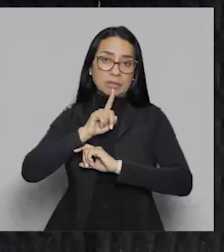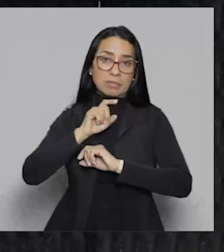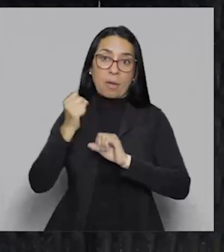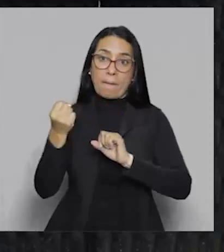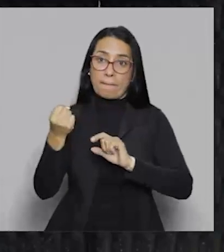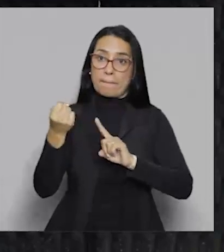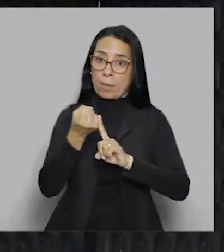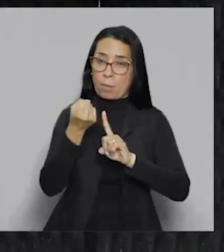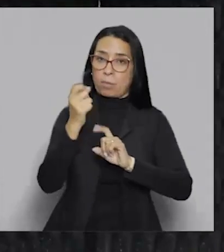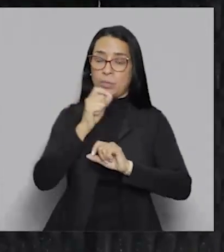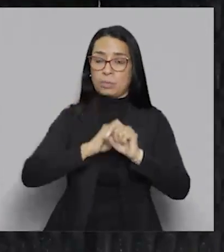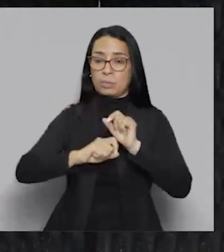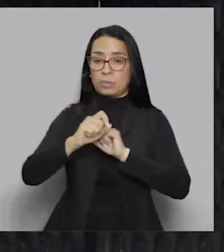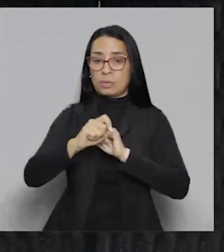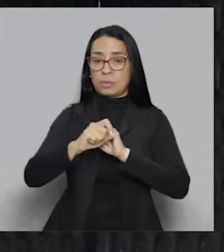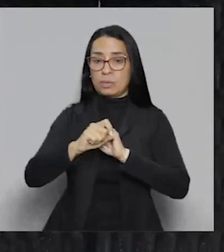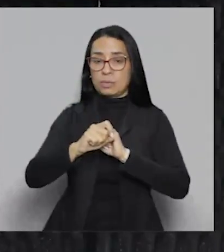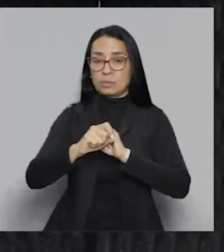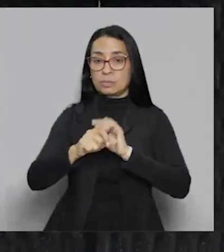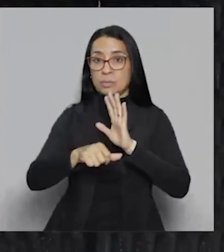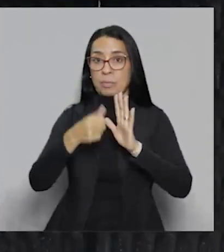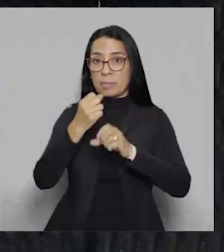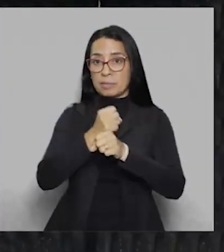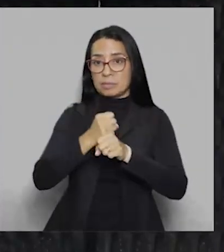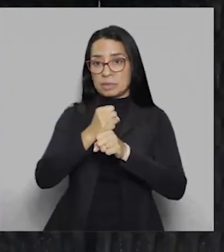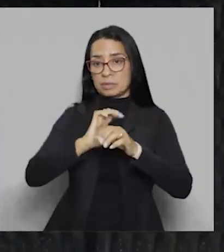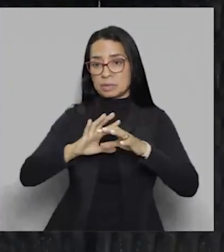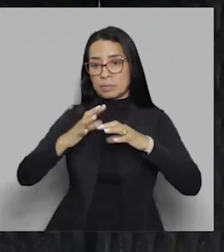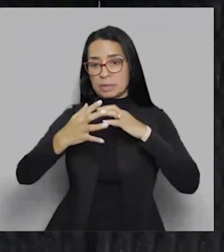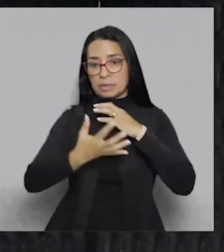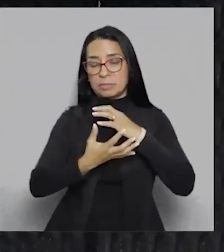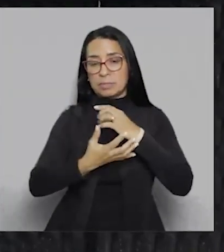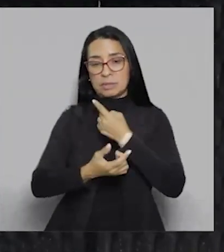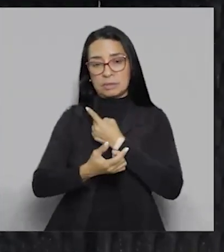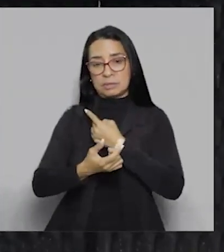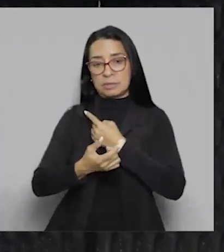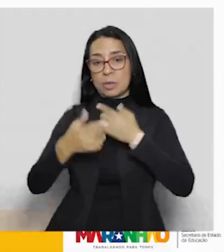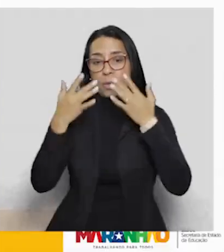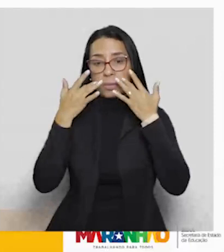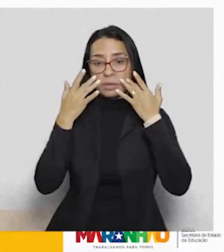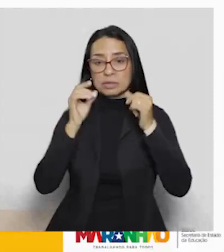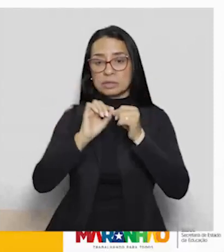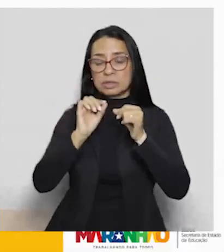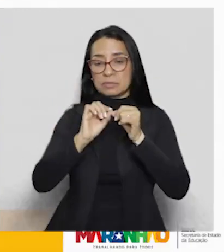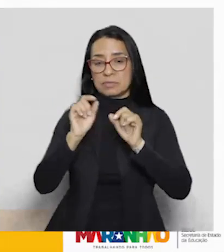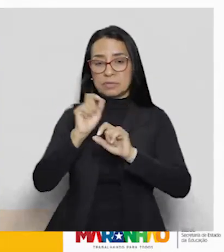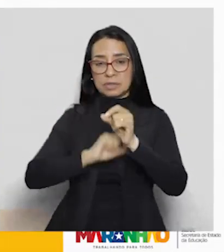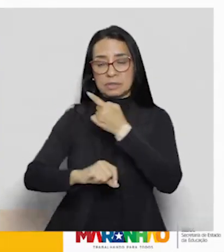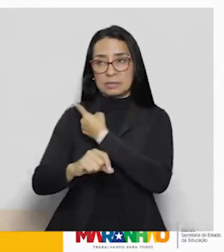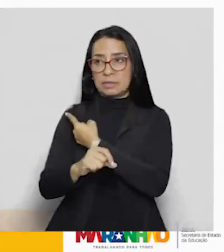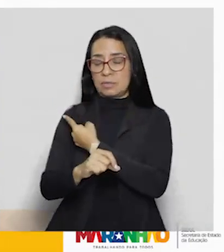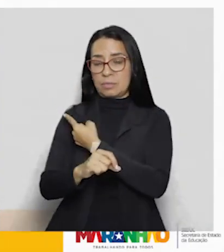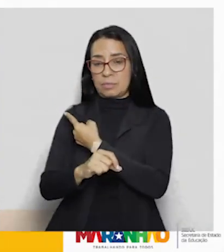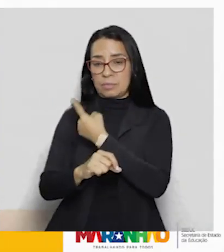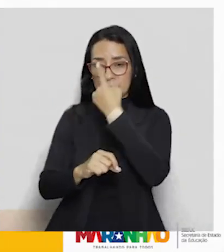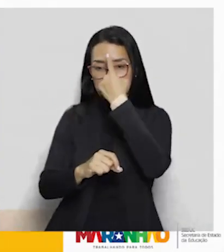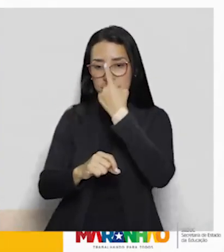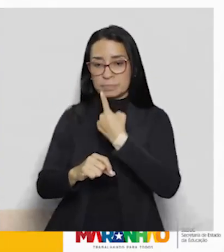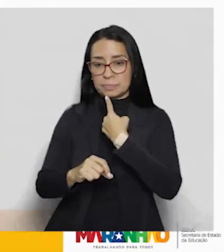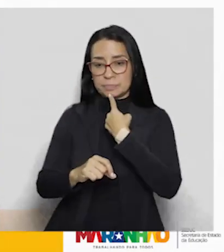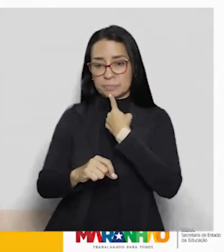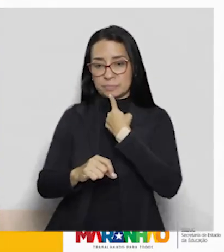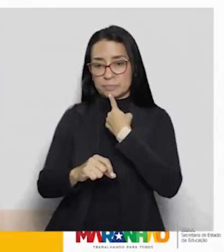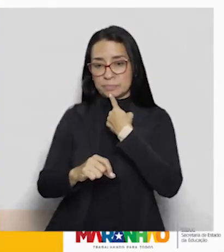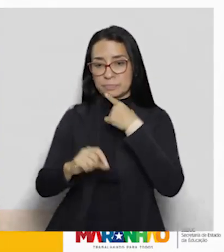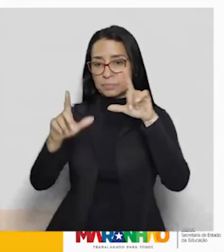pandemia, 2020, o Banksy fez essa obra. Ele pegou a bandeira americana, colocou o quadro de